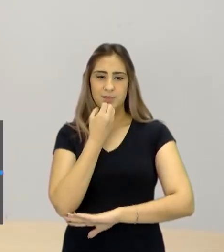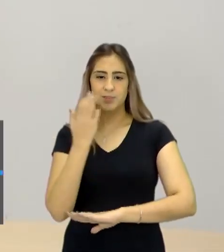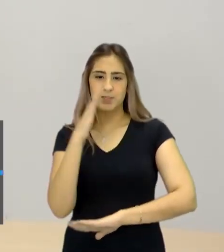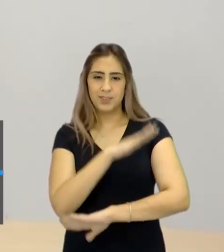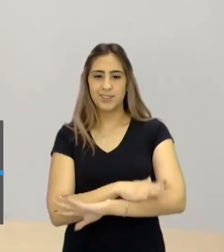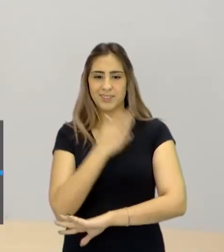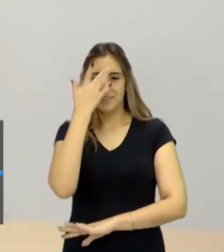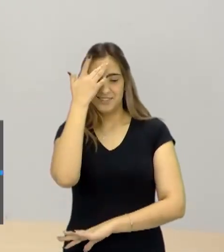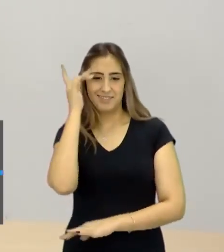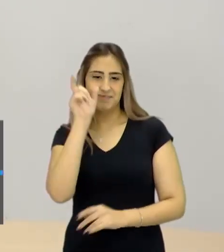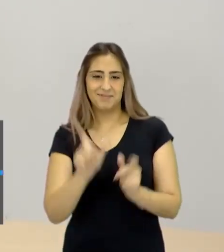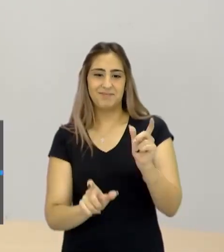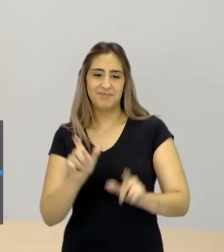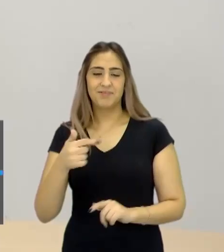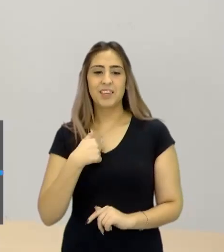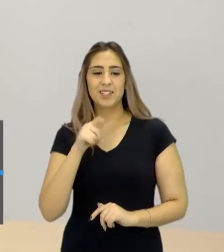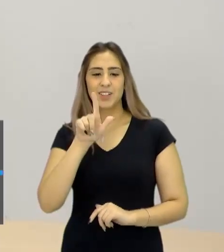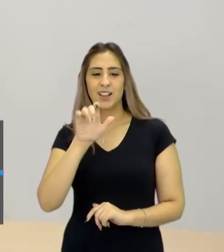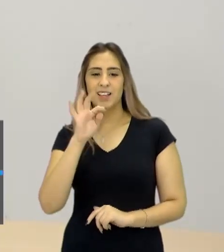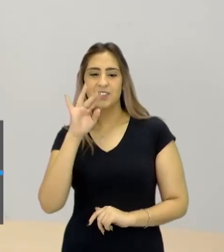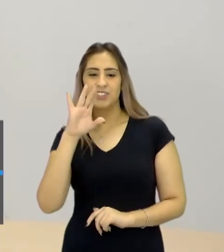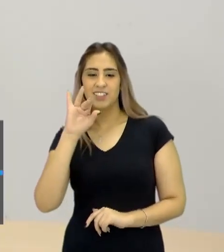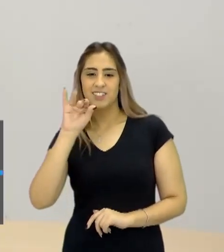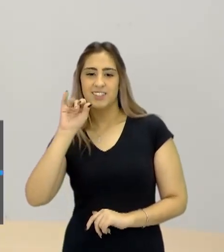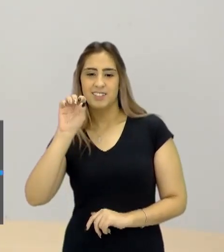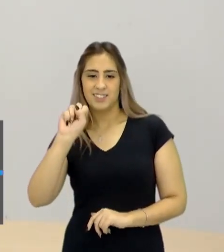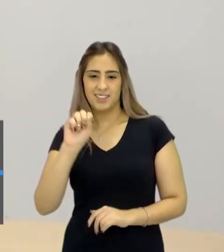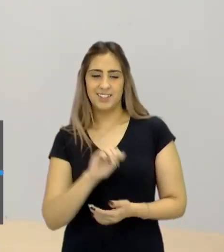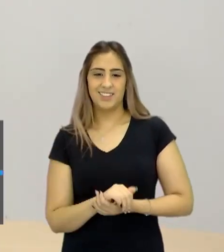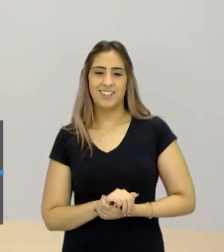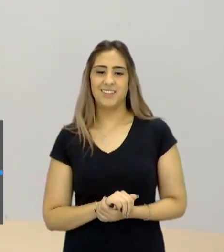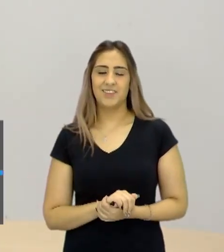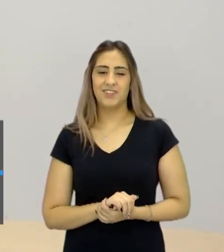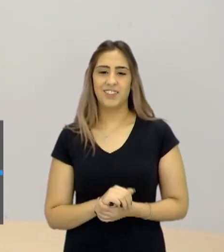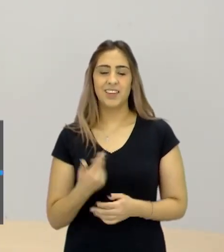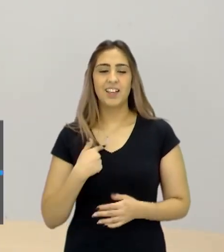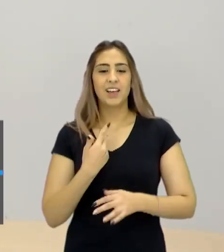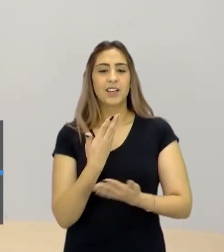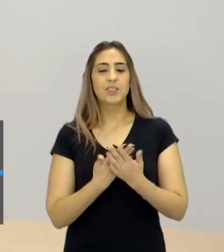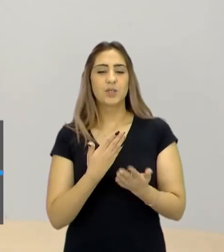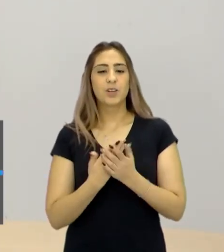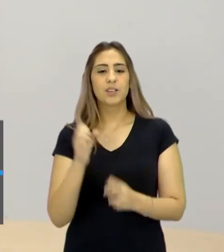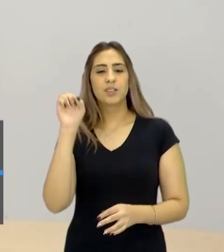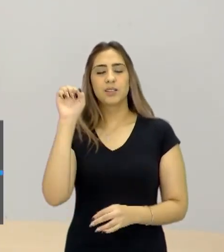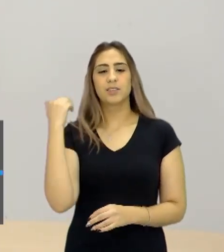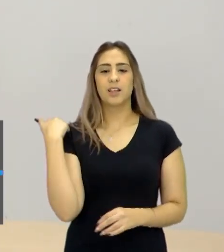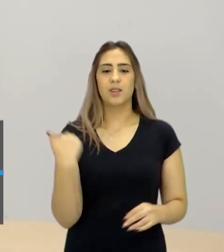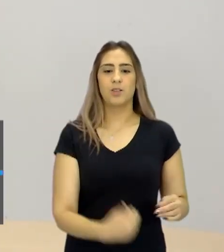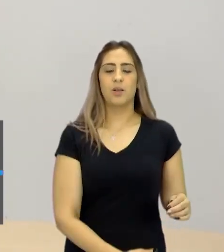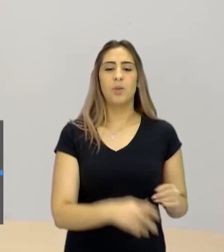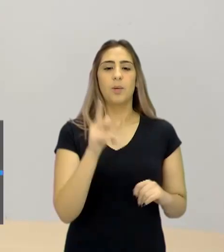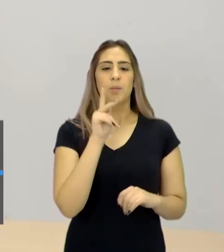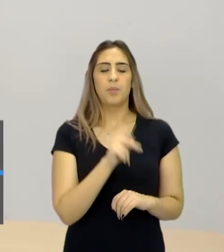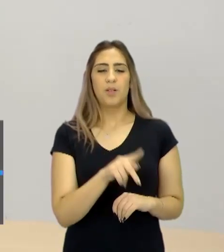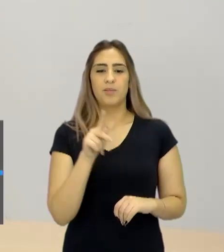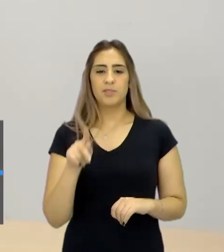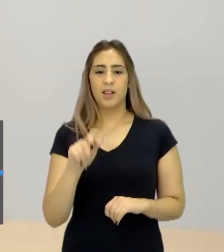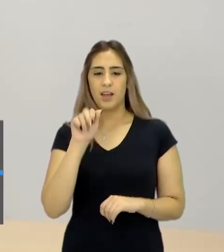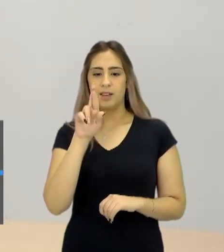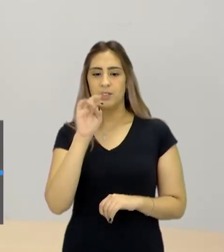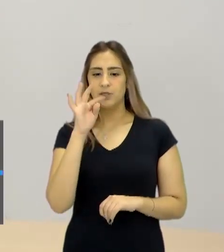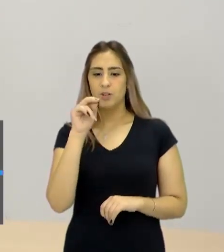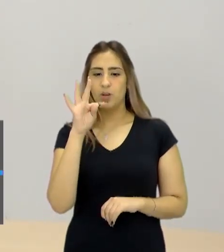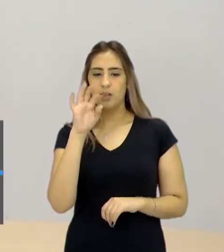tarde, gente. Eu sou a Letícia. Sou a Letícia, estudo na Escola Estadual Professor Aristóteles de